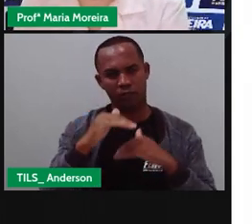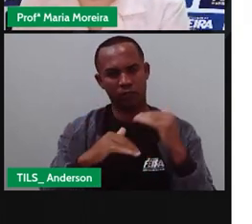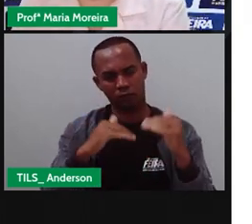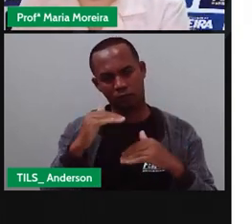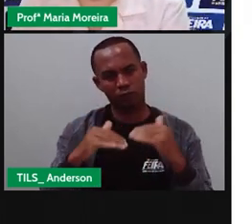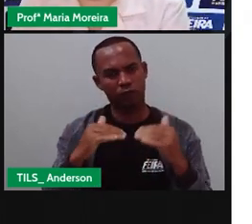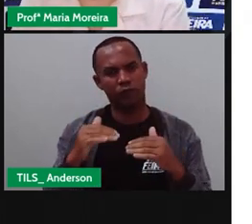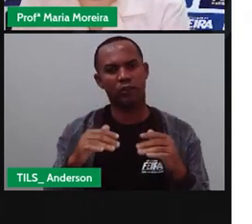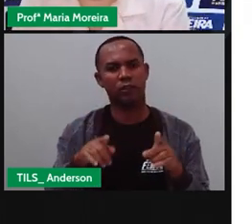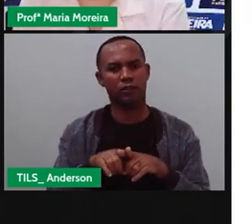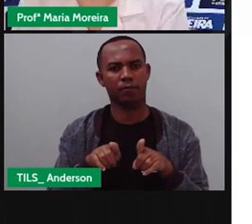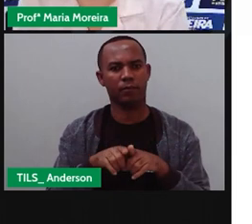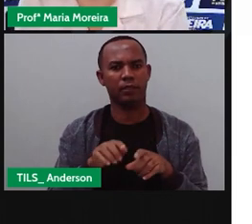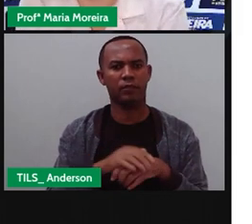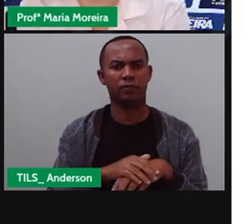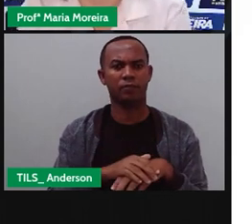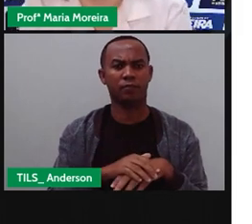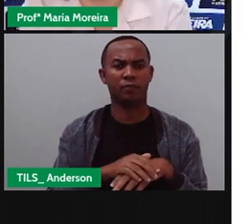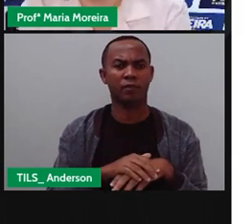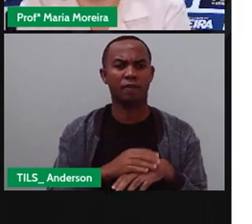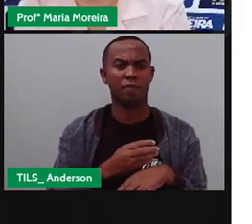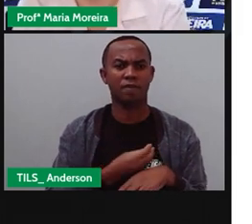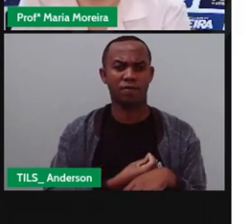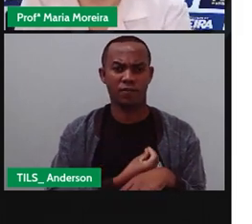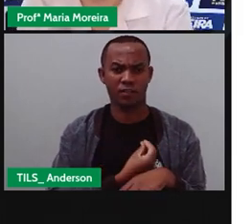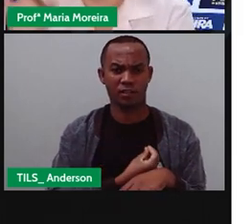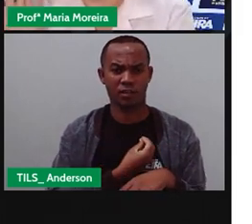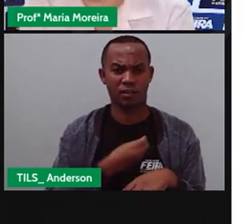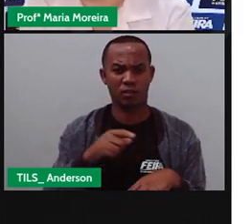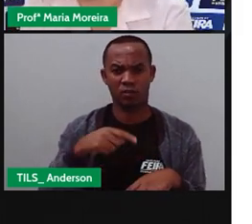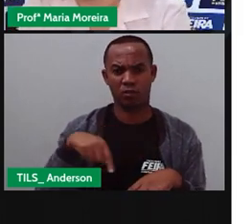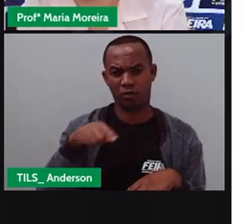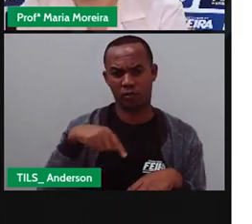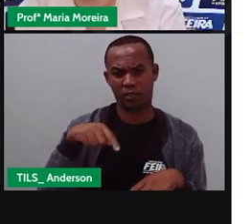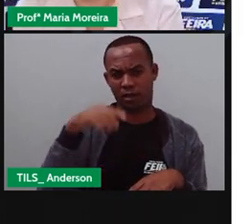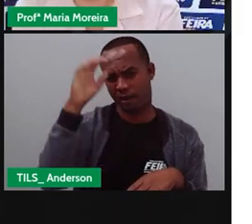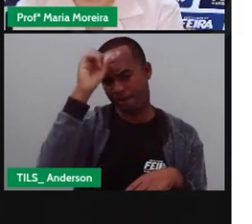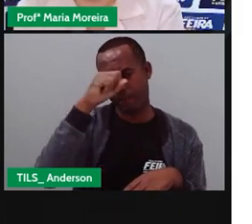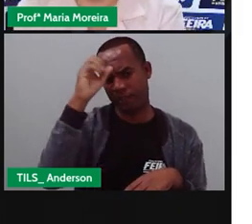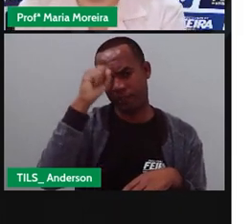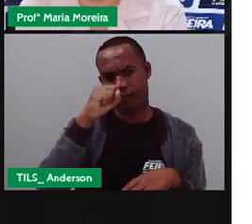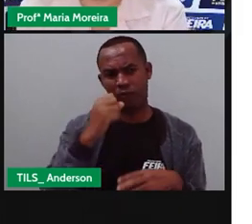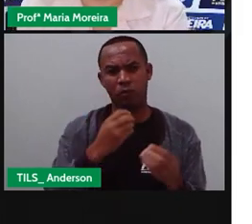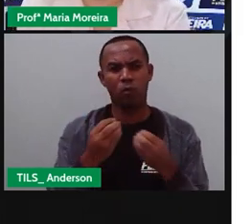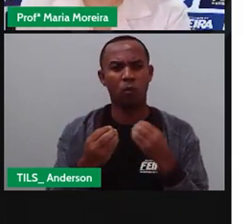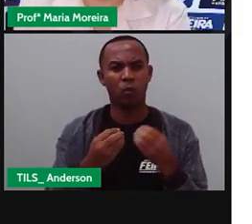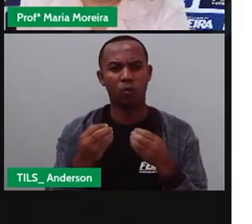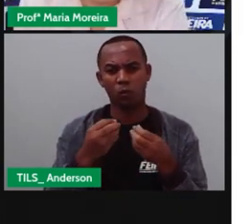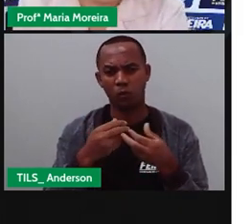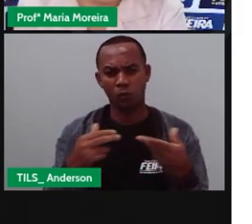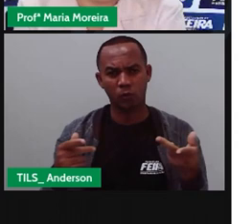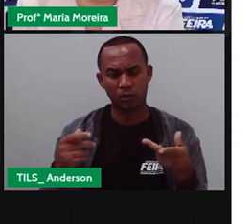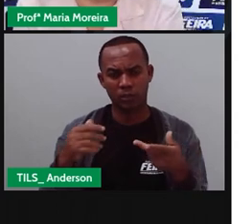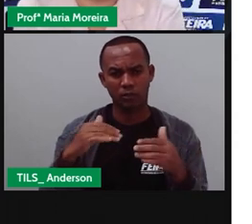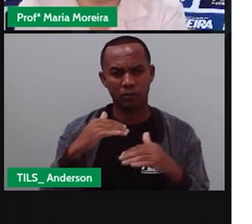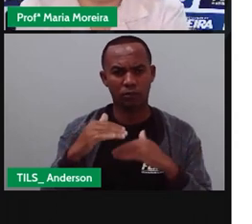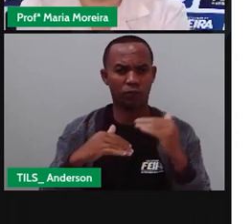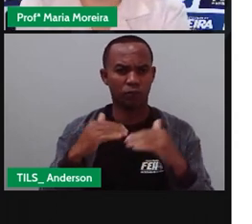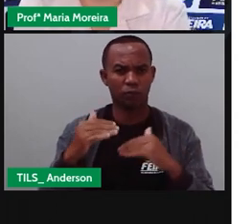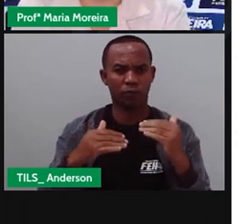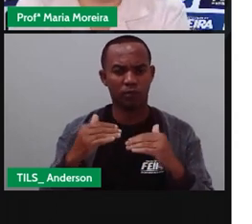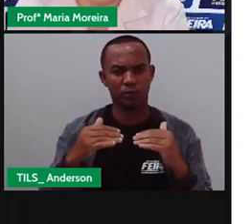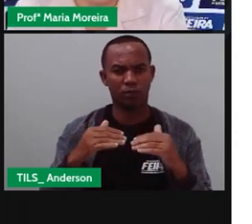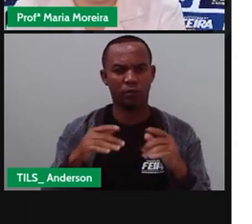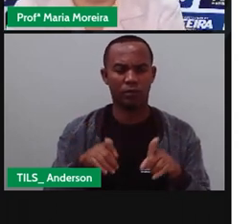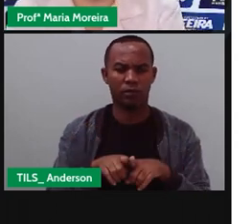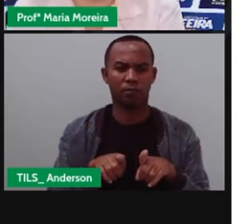nossa vida, na verdade, acaba por ser muito simples a partir do momento que a gente aprende determinada coisa. E assim acontece o quê?